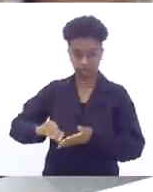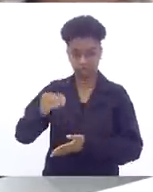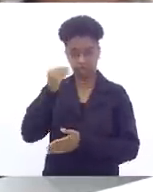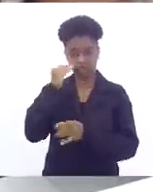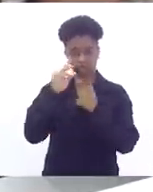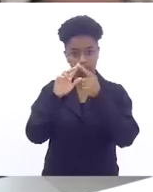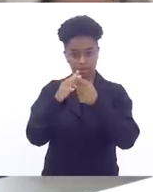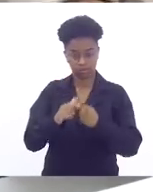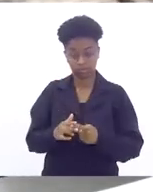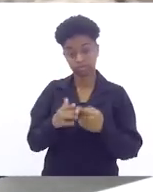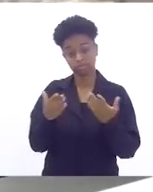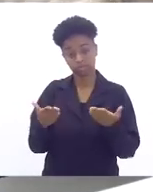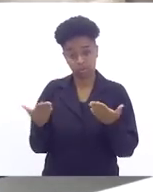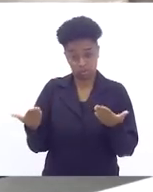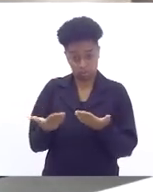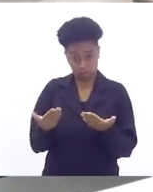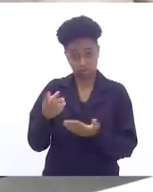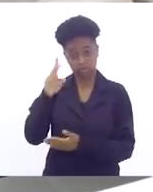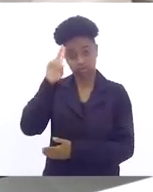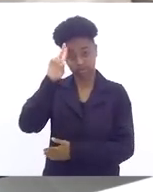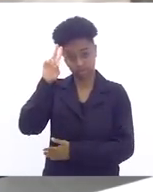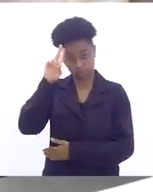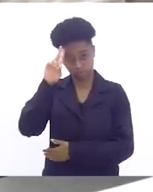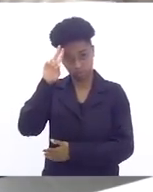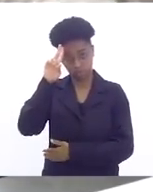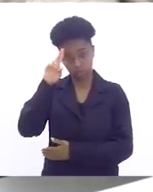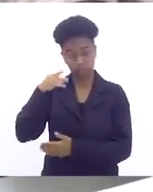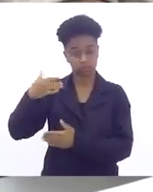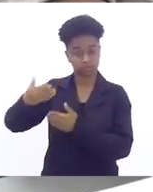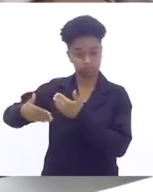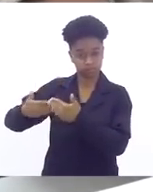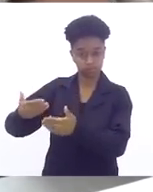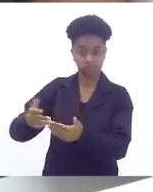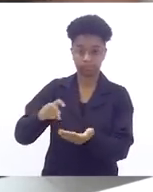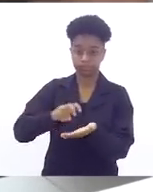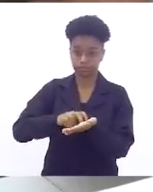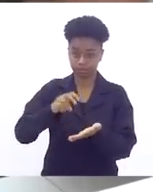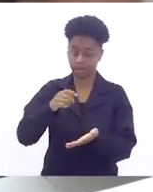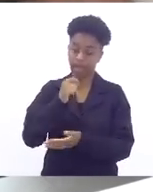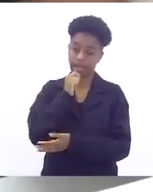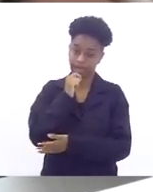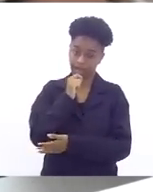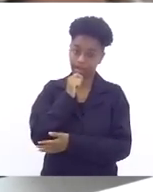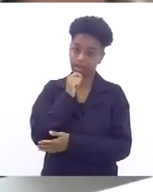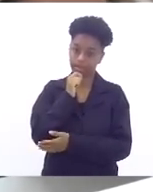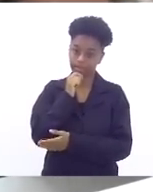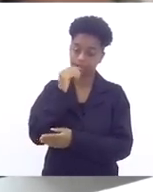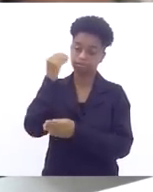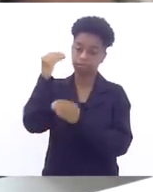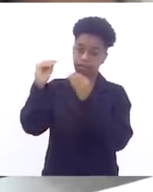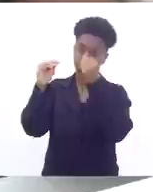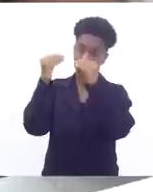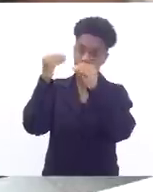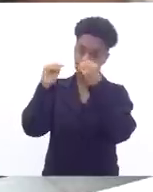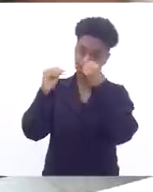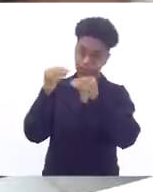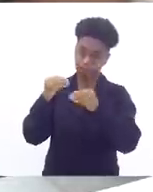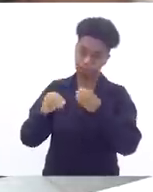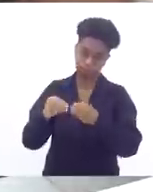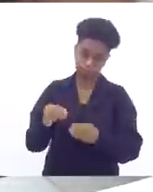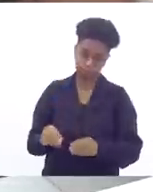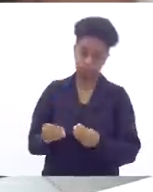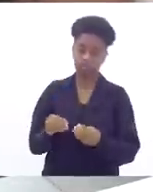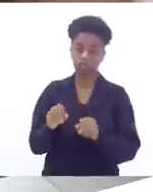ajustes Então hoje que é segunda ao longo da manhã ainda estão subindo né no seu tempo